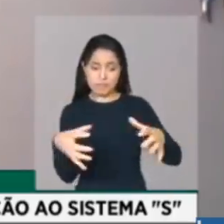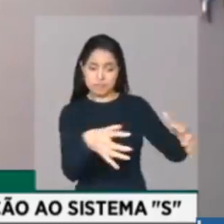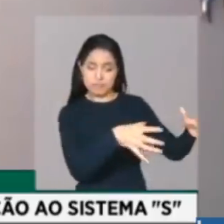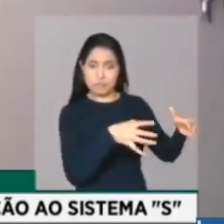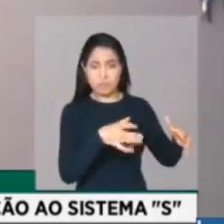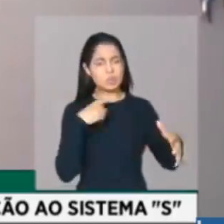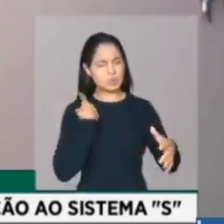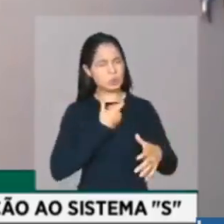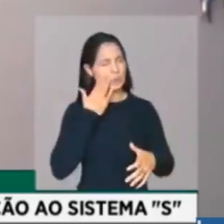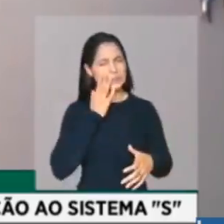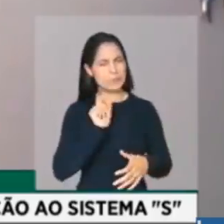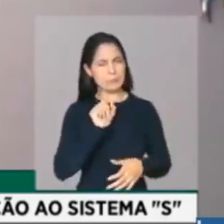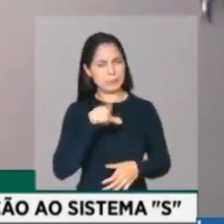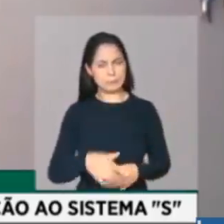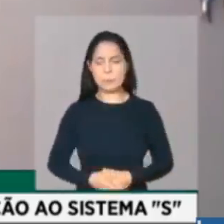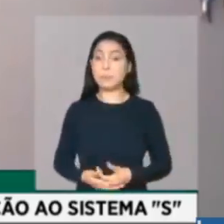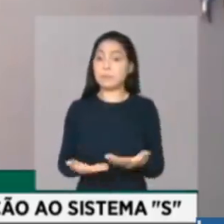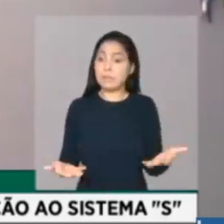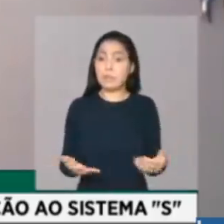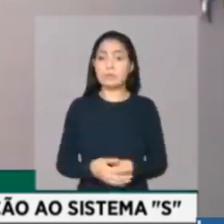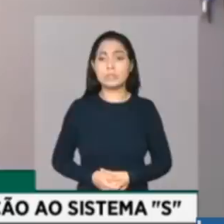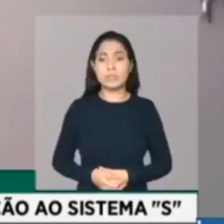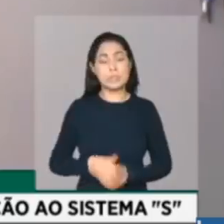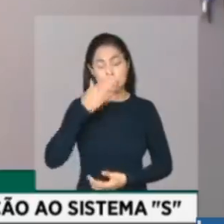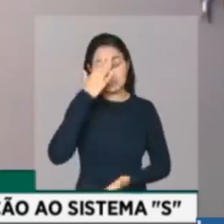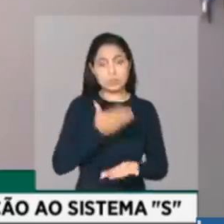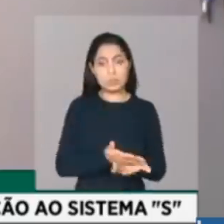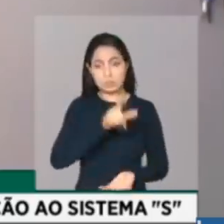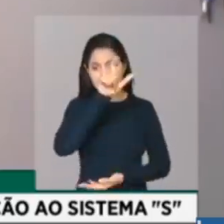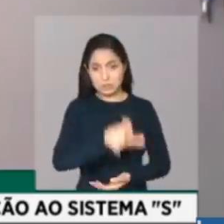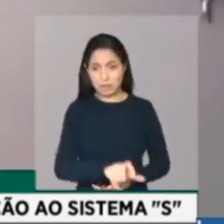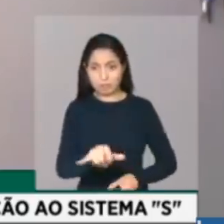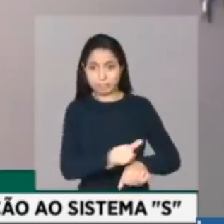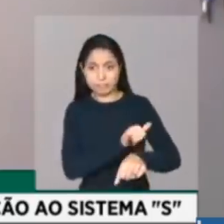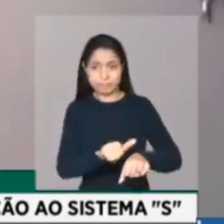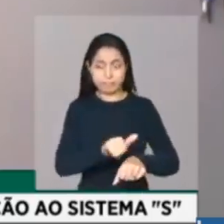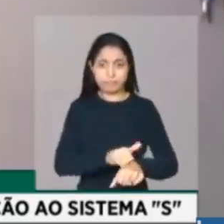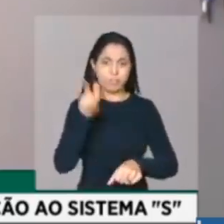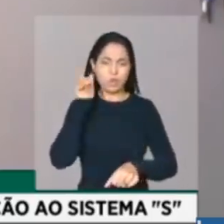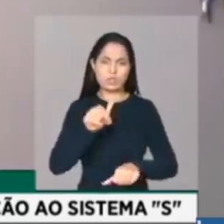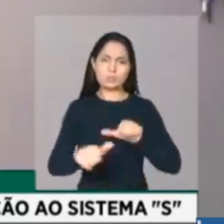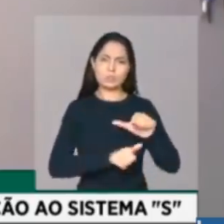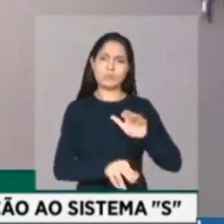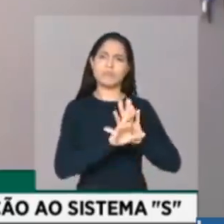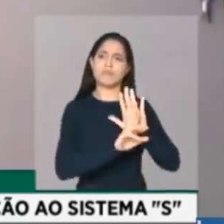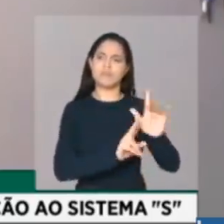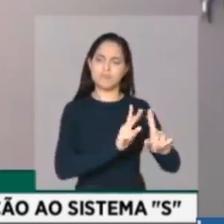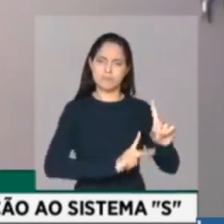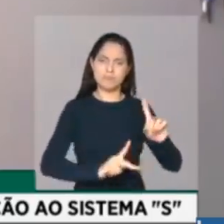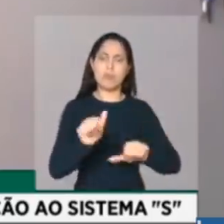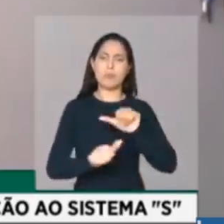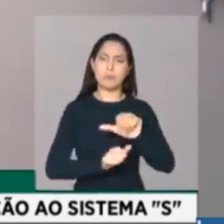de quem se trata, já que é um parlamentar extremamente habilidoso, né? Conseguiu aprovar a reforma tributária, conseguiu aprovar a